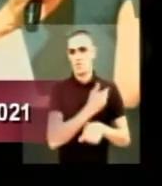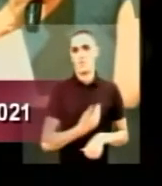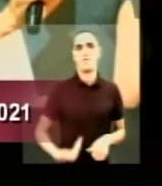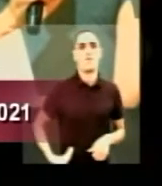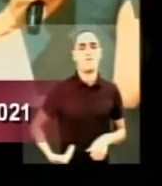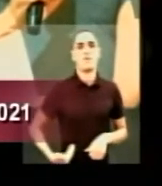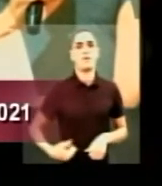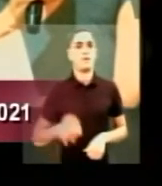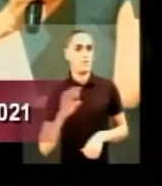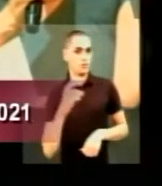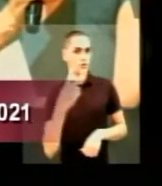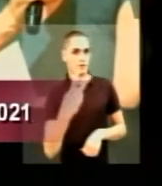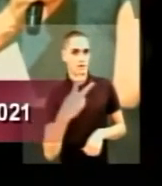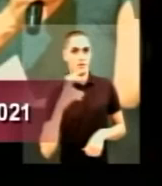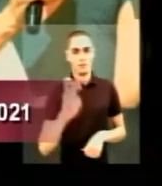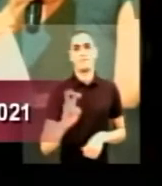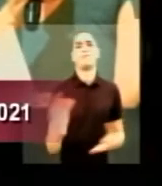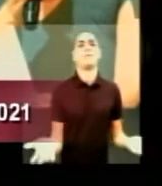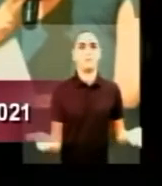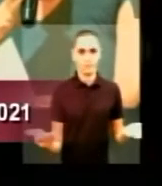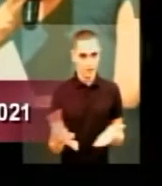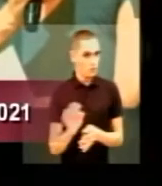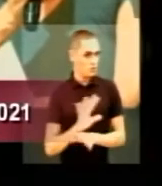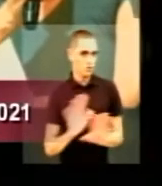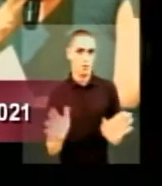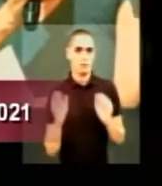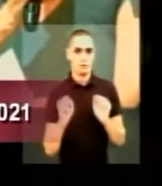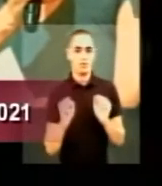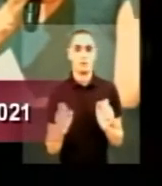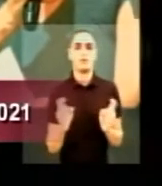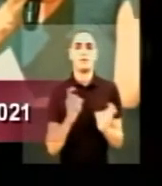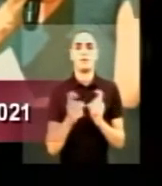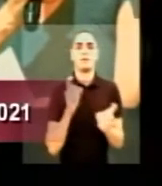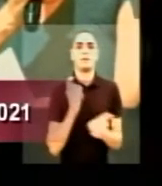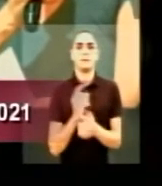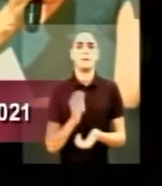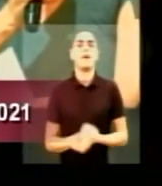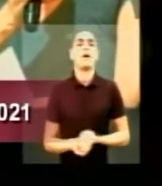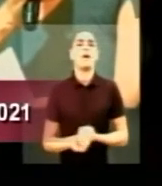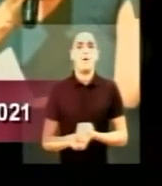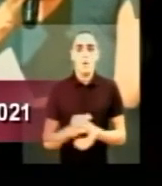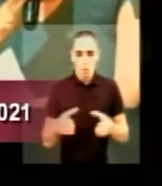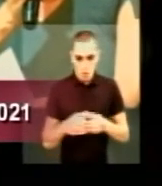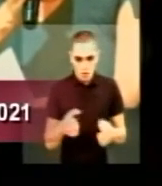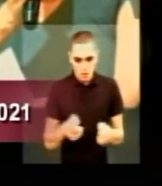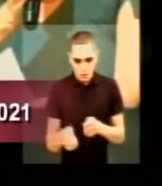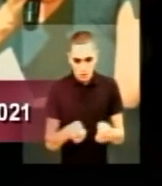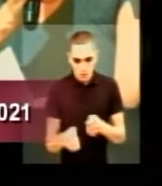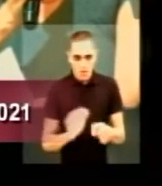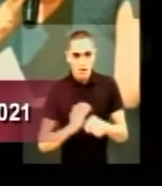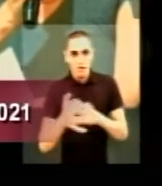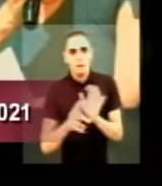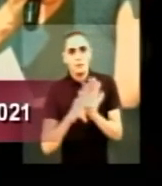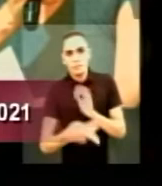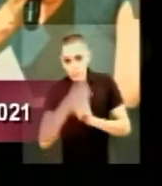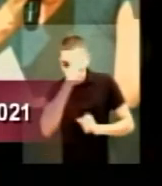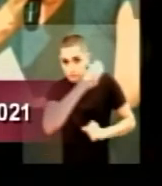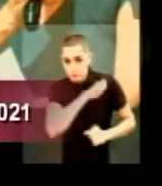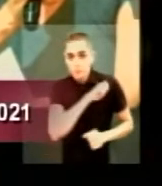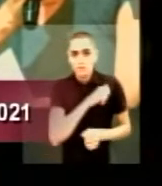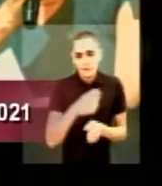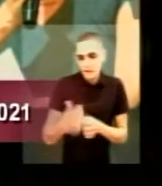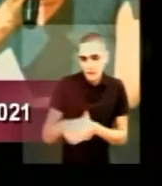E os eventos que já foram autorizados? O comitê avalia semanalmente os pedidos de autorização